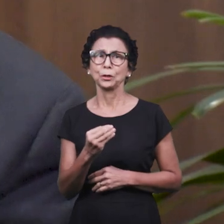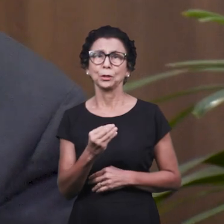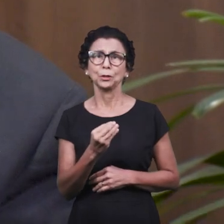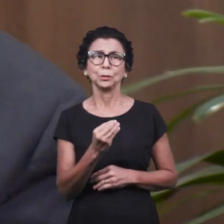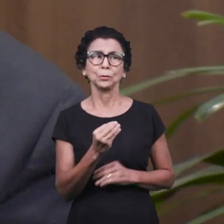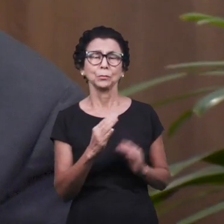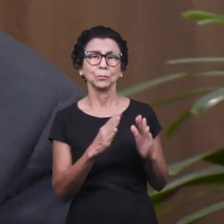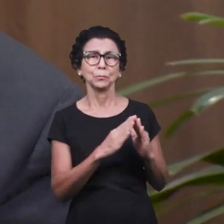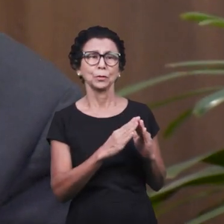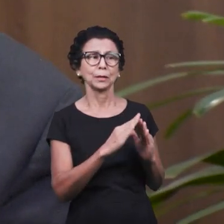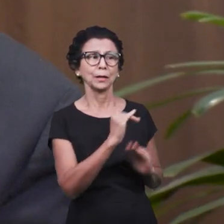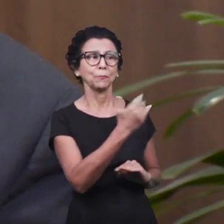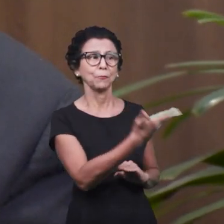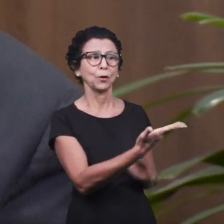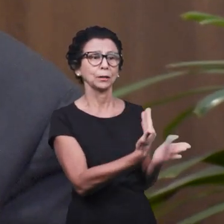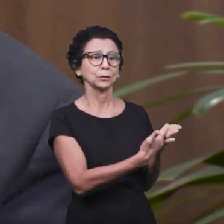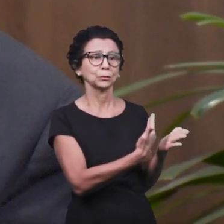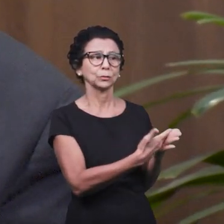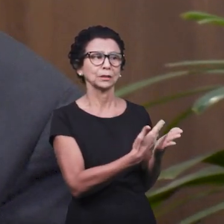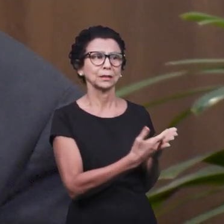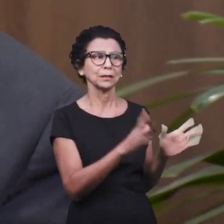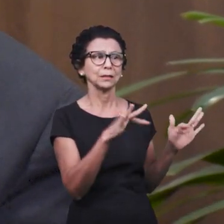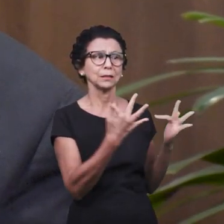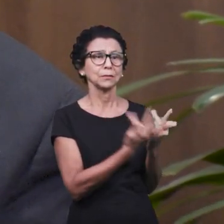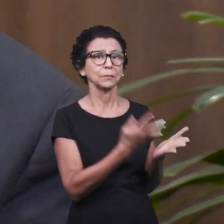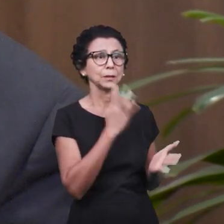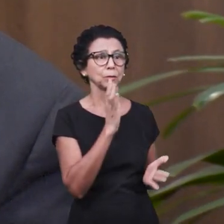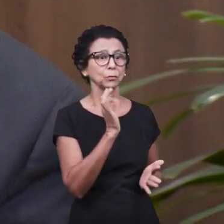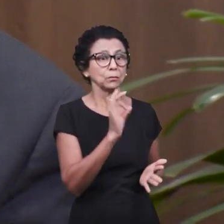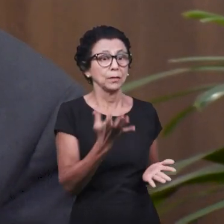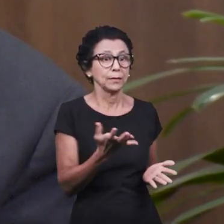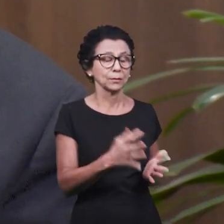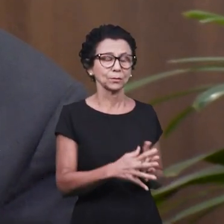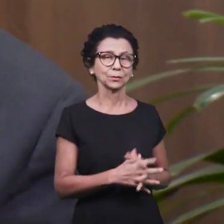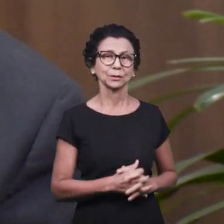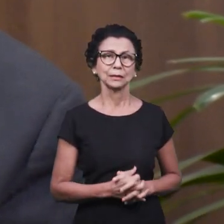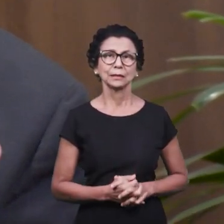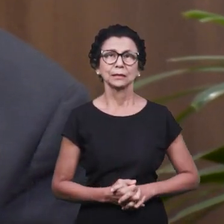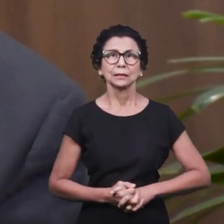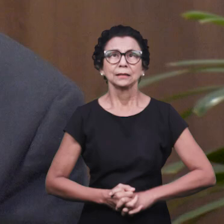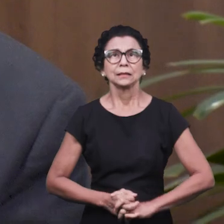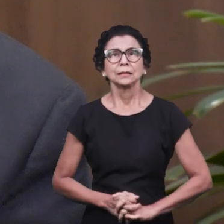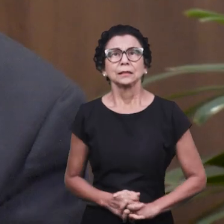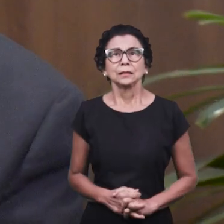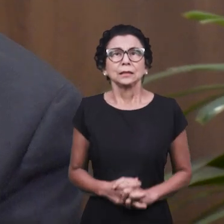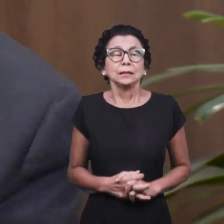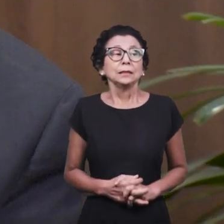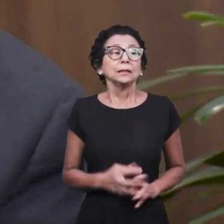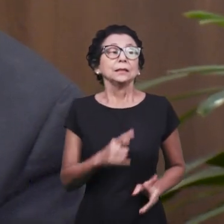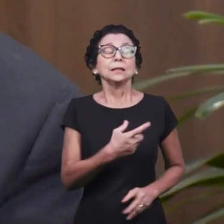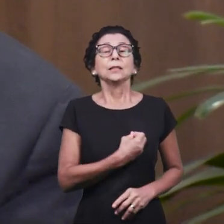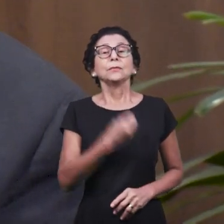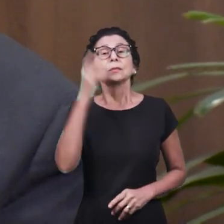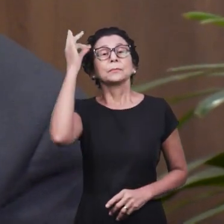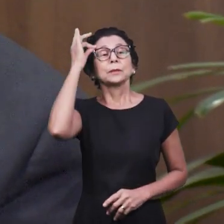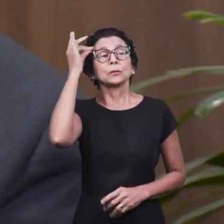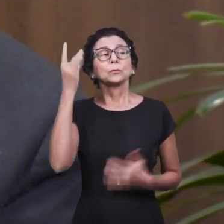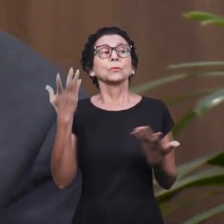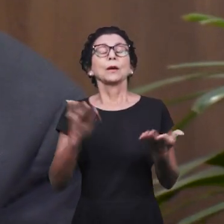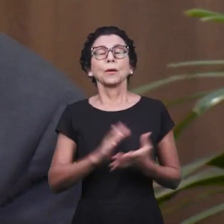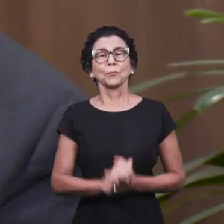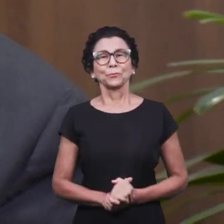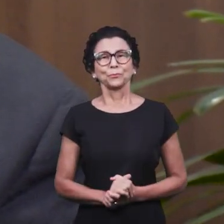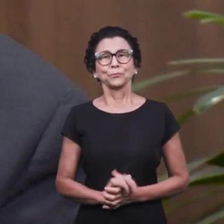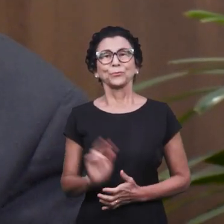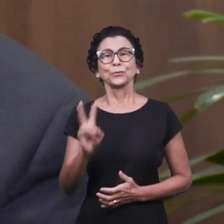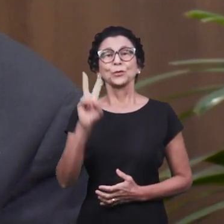ficar lá? Ainda mais se você vai se estabelecer num local que é frio espiritualmente. E como é que você vai se lidar? Quais os valores que